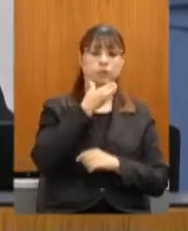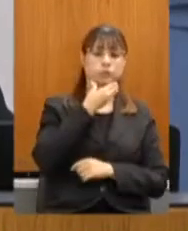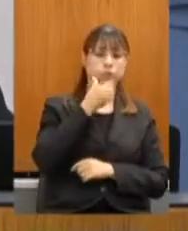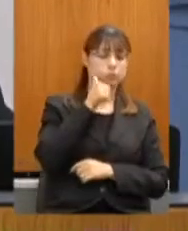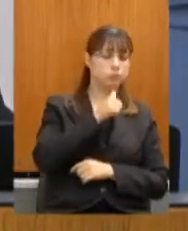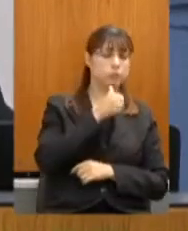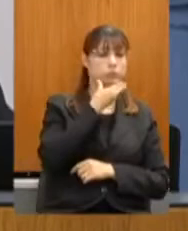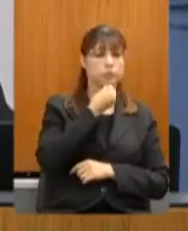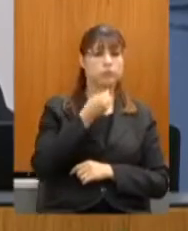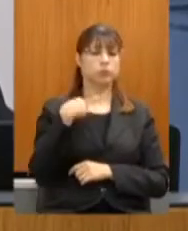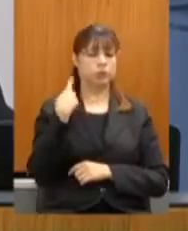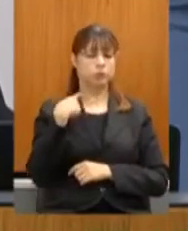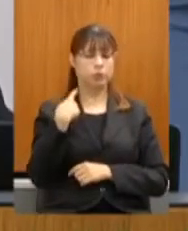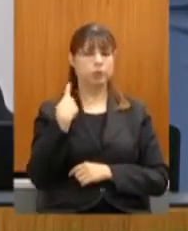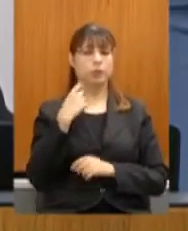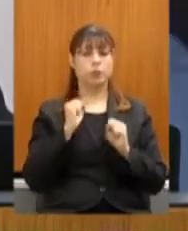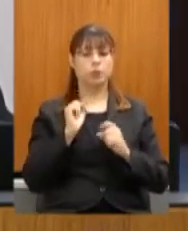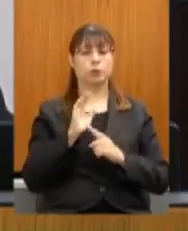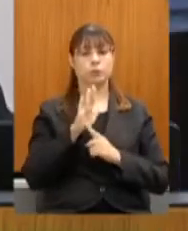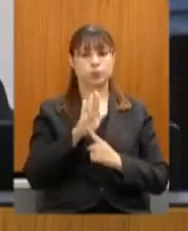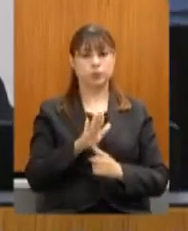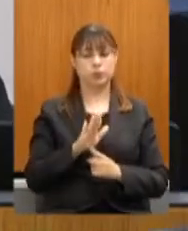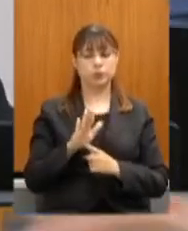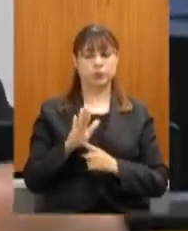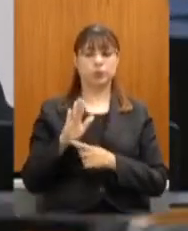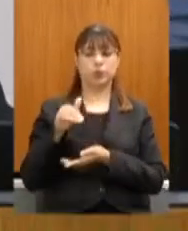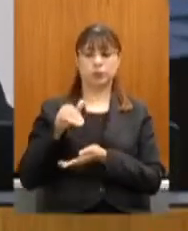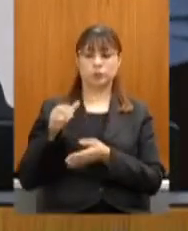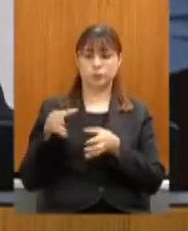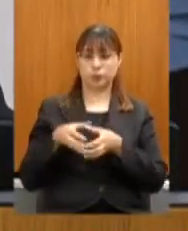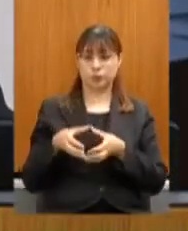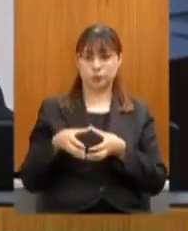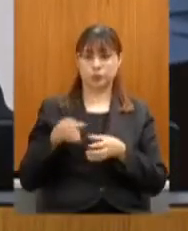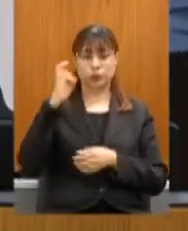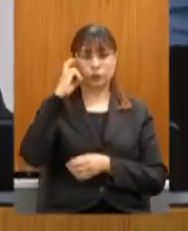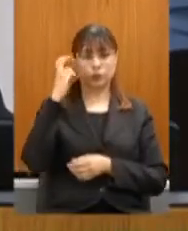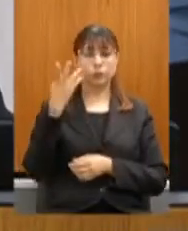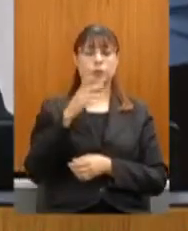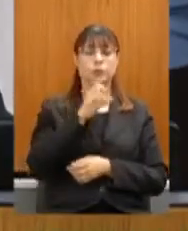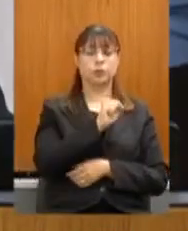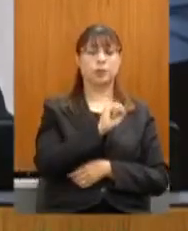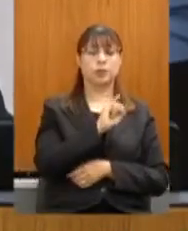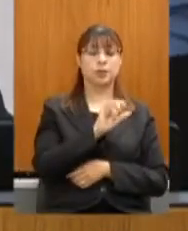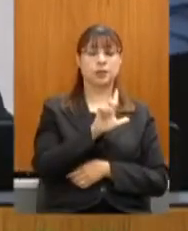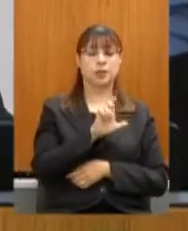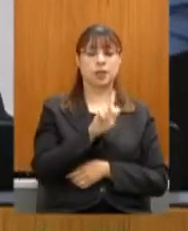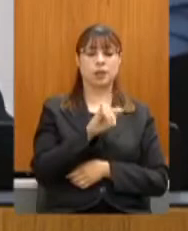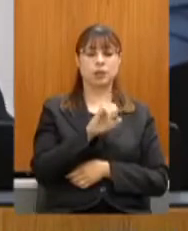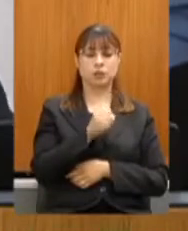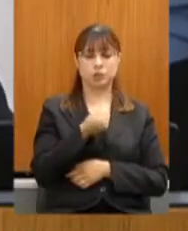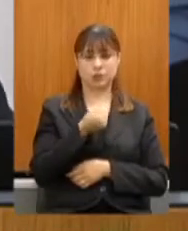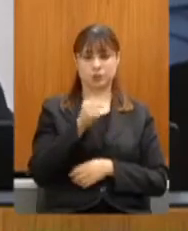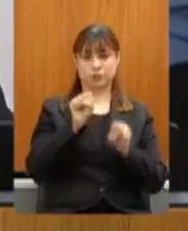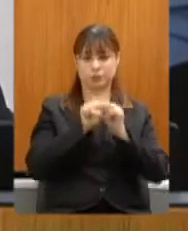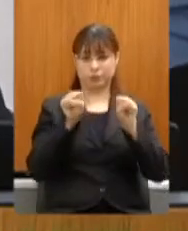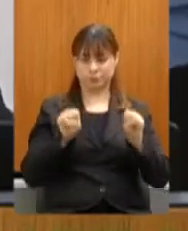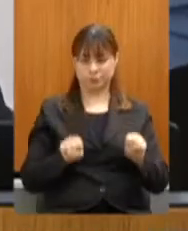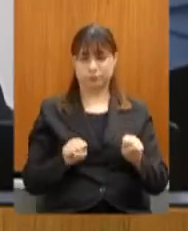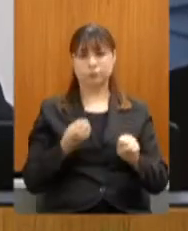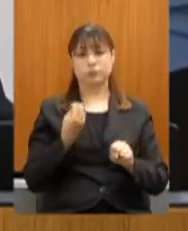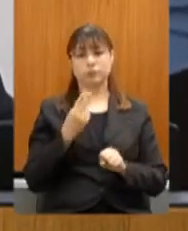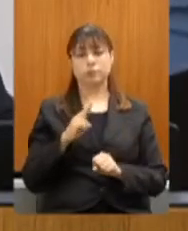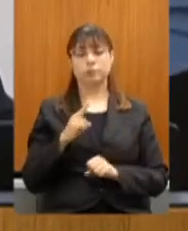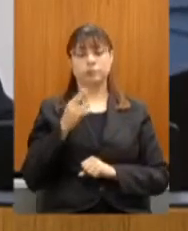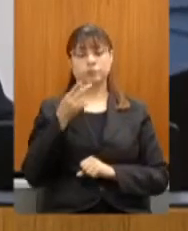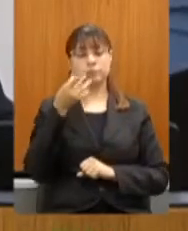apresentar, na comissão de cultura, através da plataforma Sileges ou pessoalmente, requerimentos